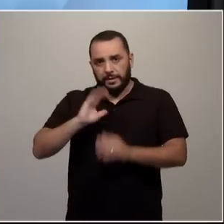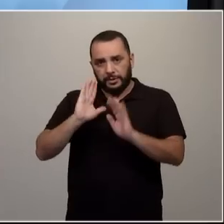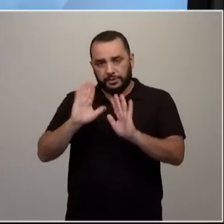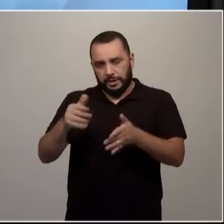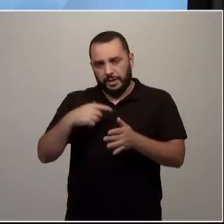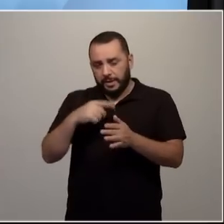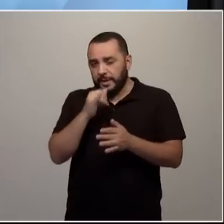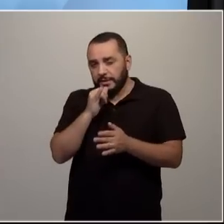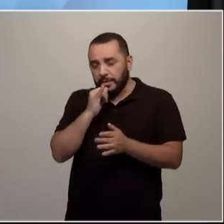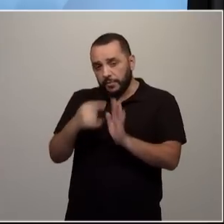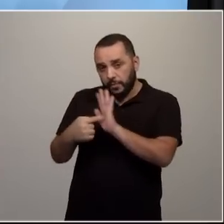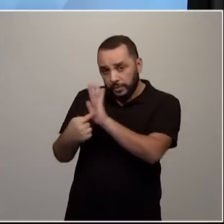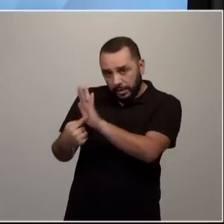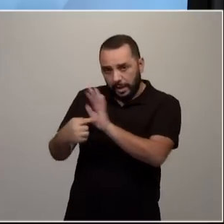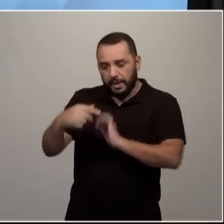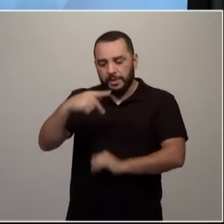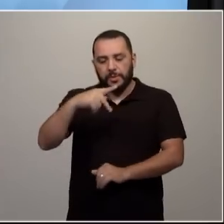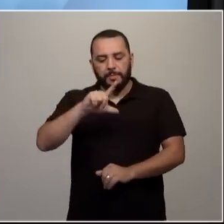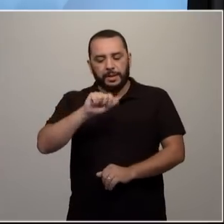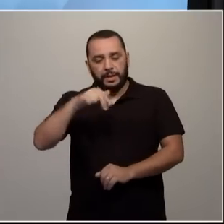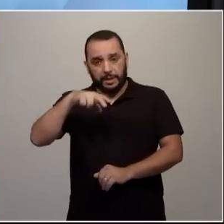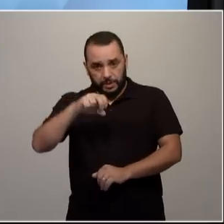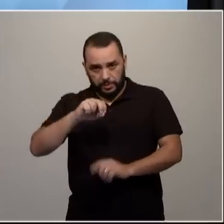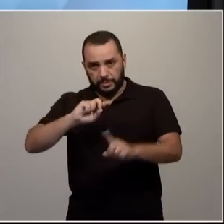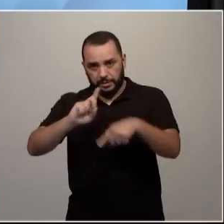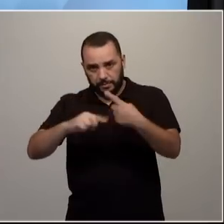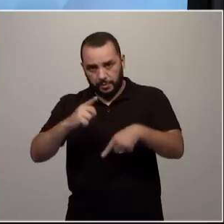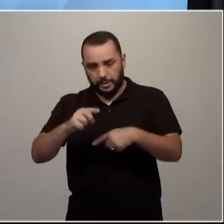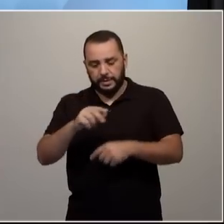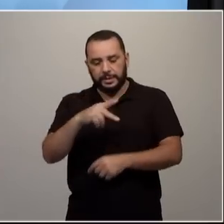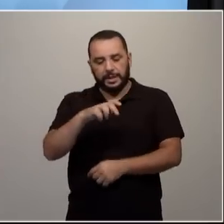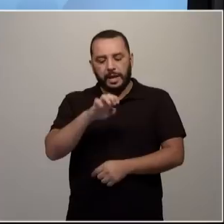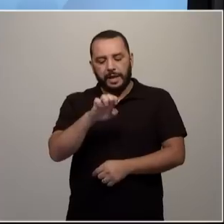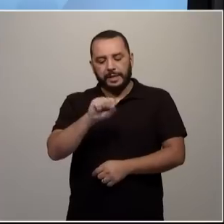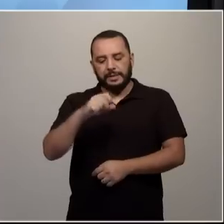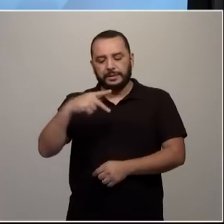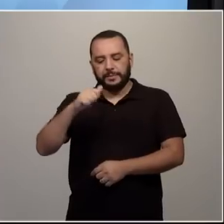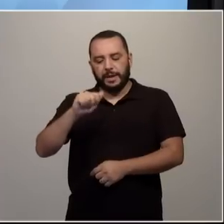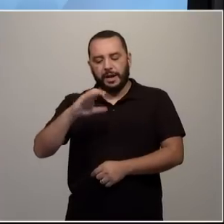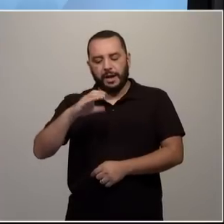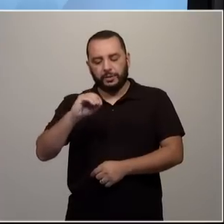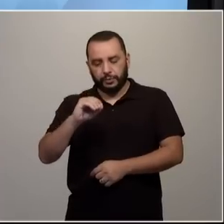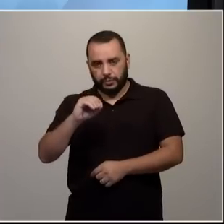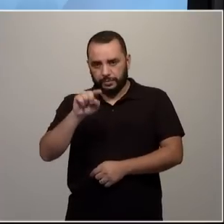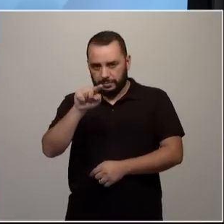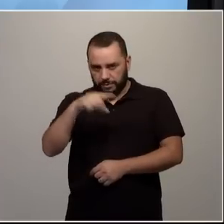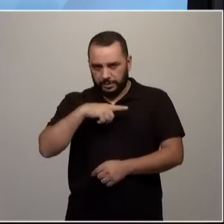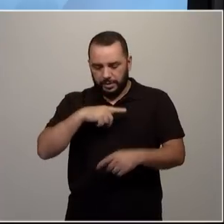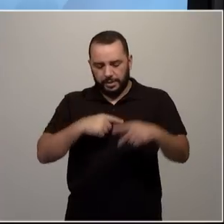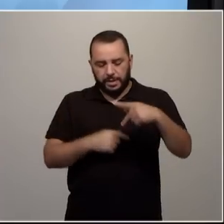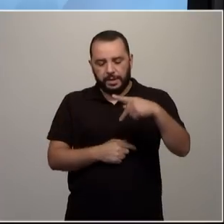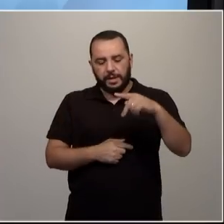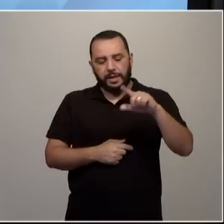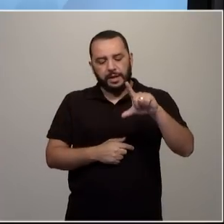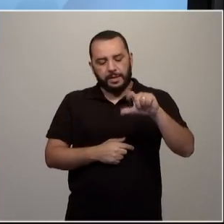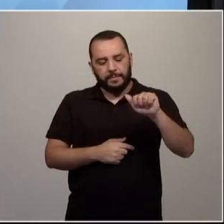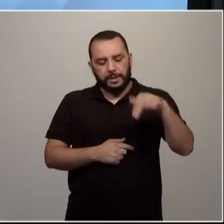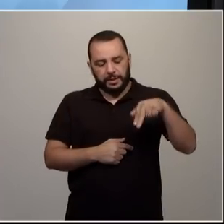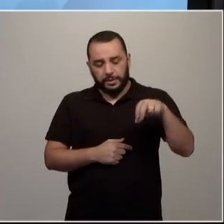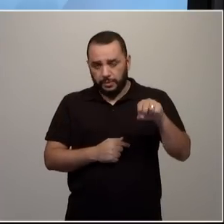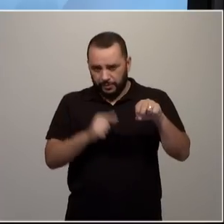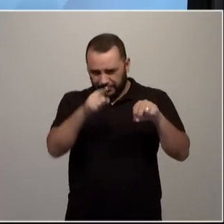eu falo no espaço. Quando nós estamos no plano, tem uma coisa que vocês já sabem desde a matemática